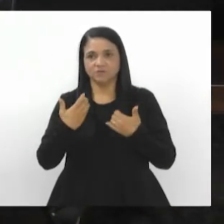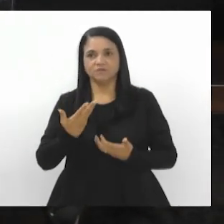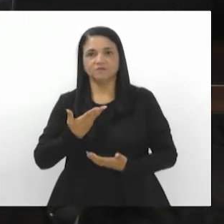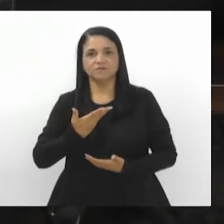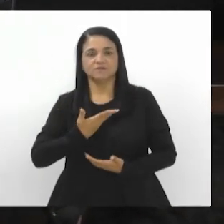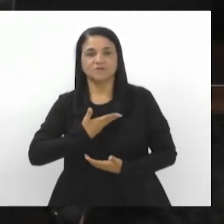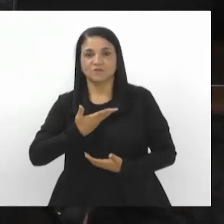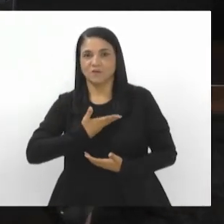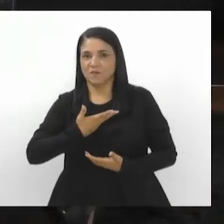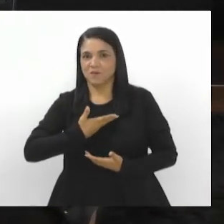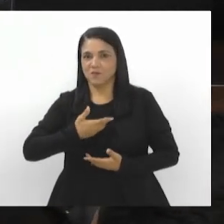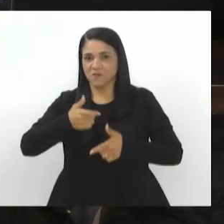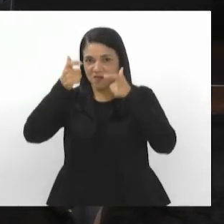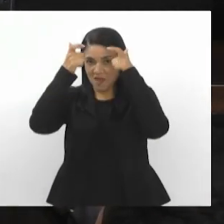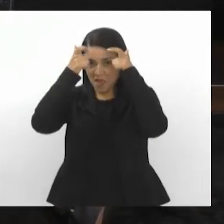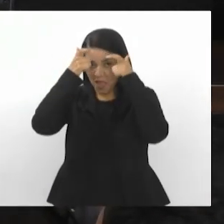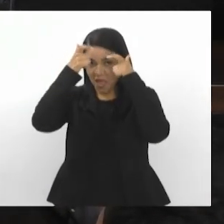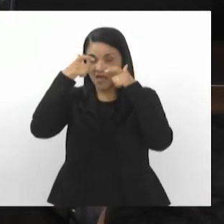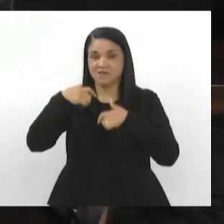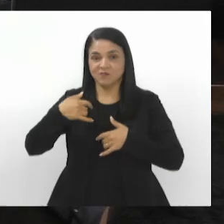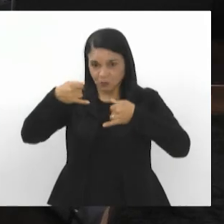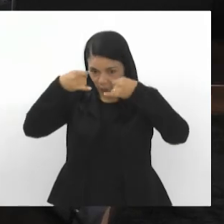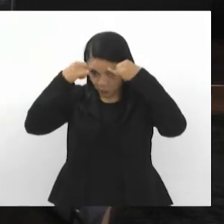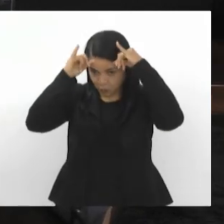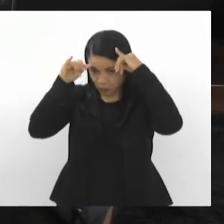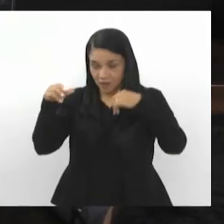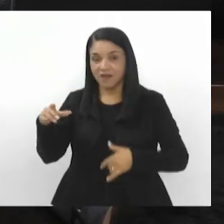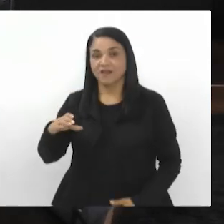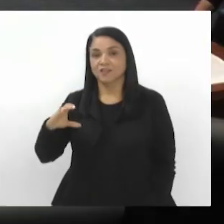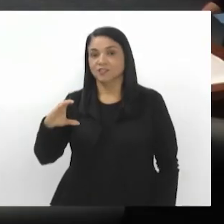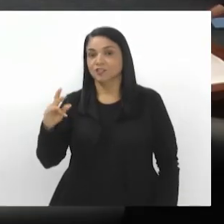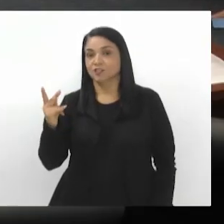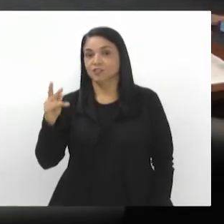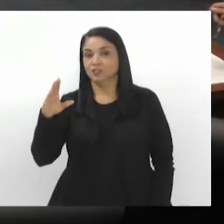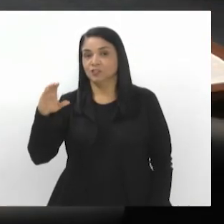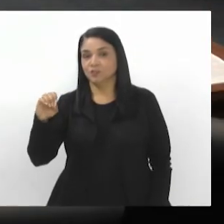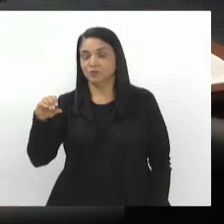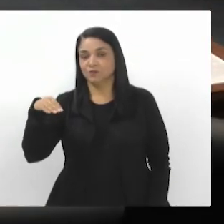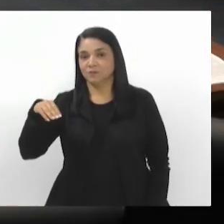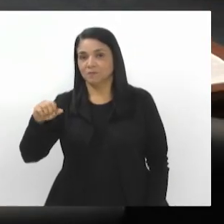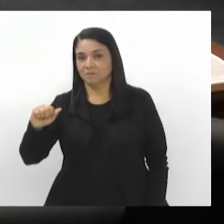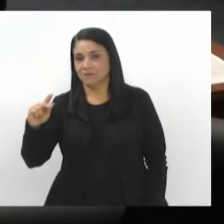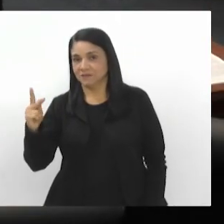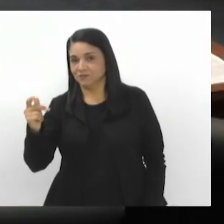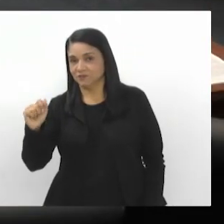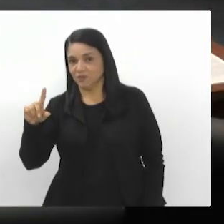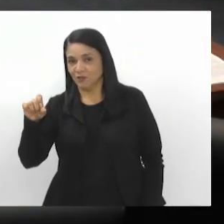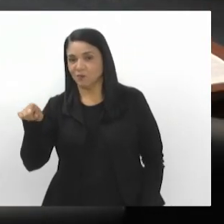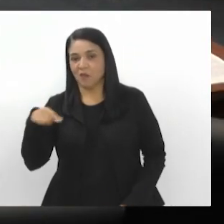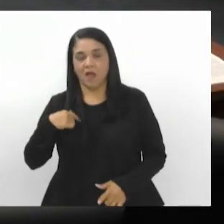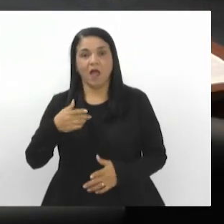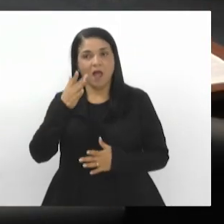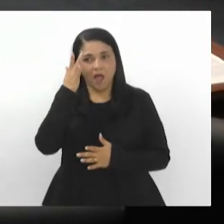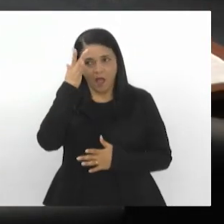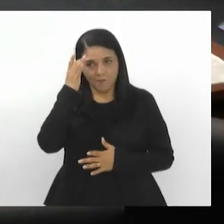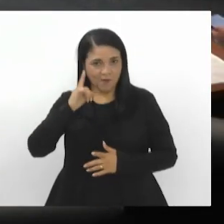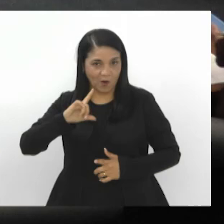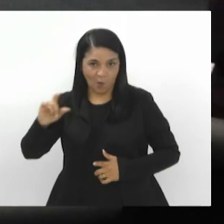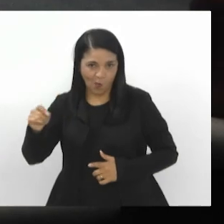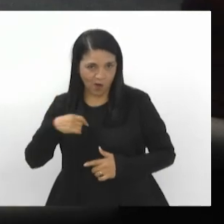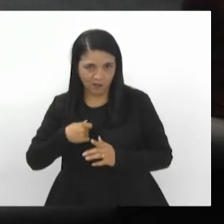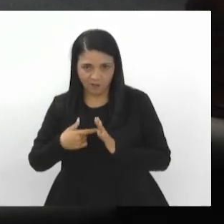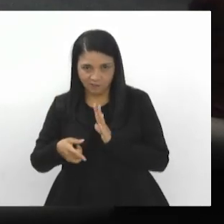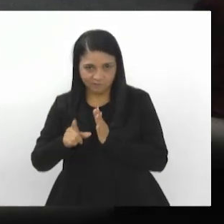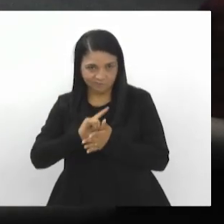do gado, amigo Chico Machado, que ontem fugiu para não pagar o assador, Jari, mas não vai conseguir correr. Amanhã a sessão acaba antes do